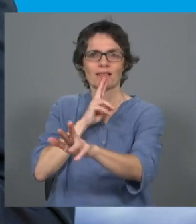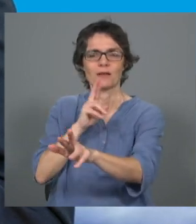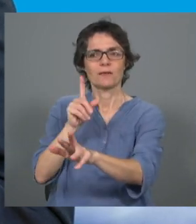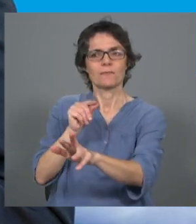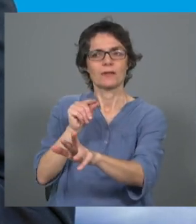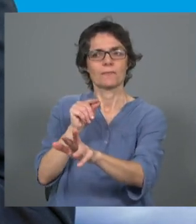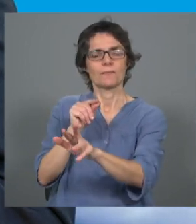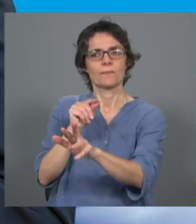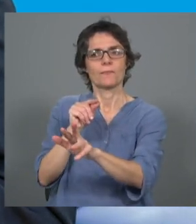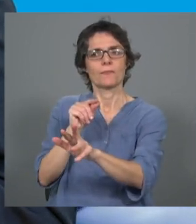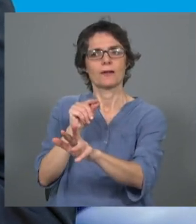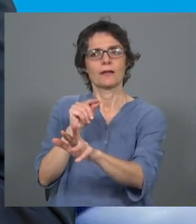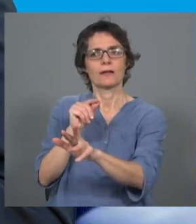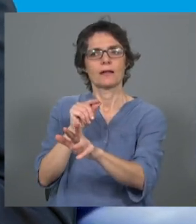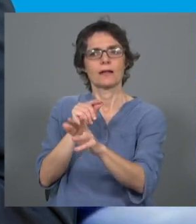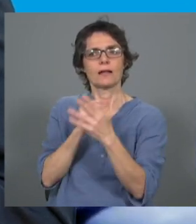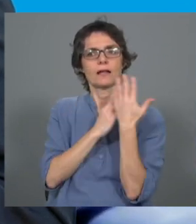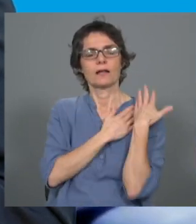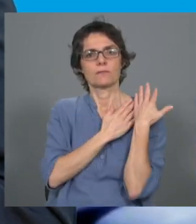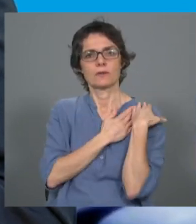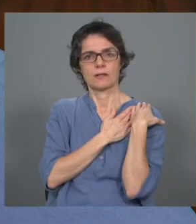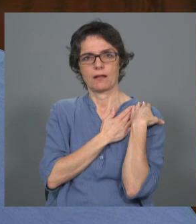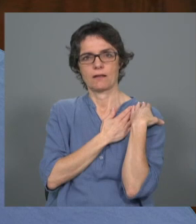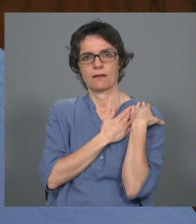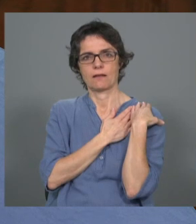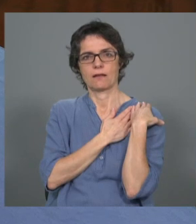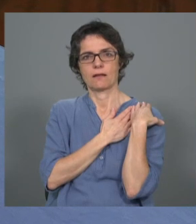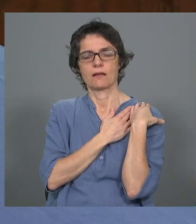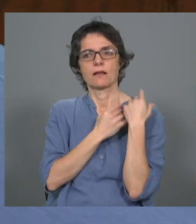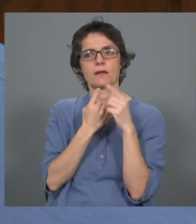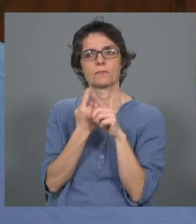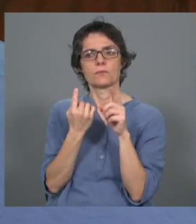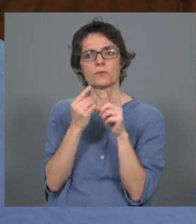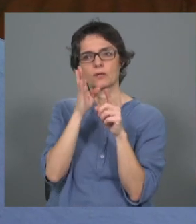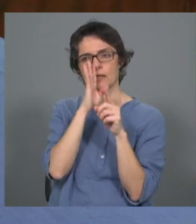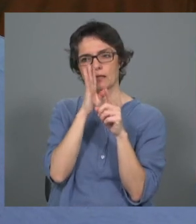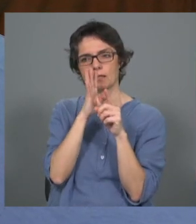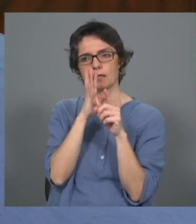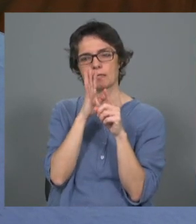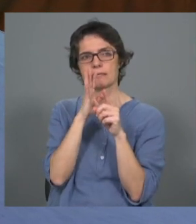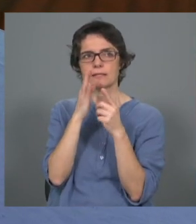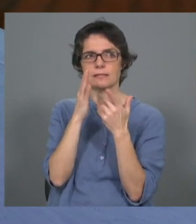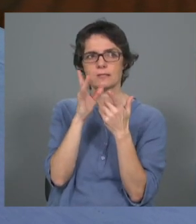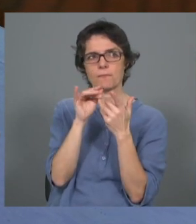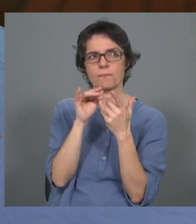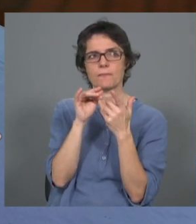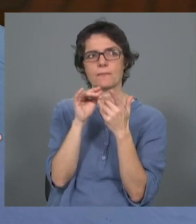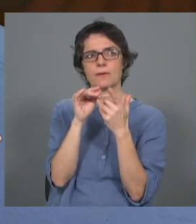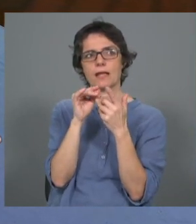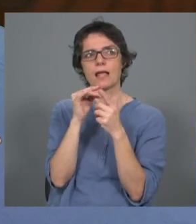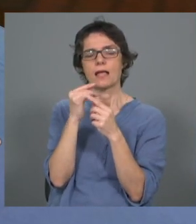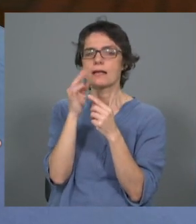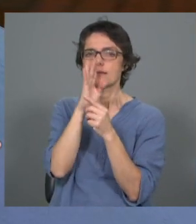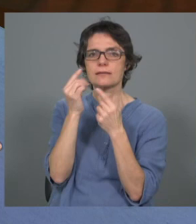responsabilidade. E se perceberem que é melhor não irem, também não é drama. Nós procuramos outros